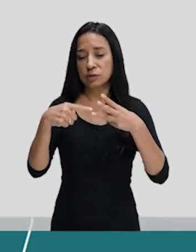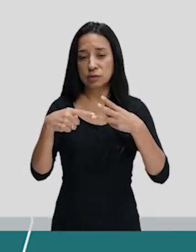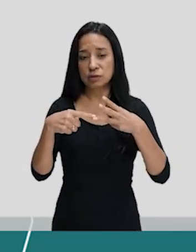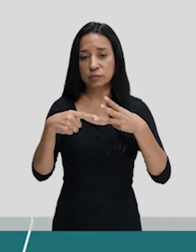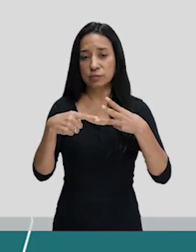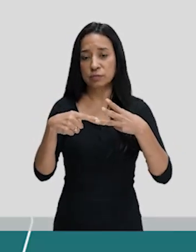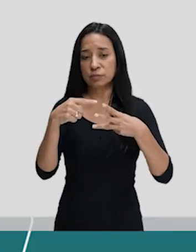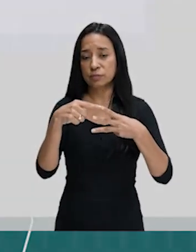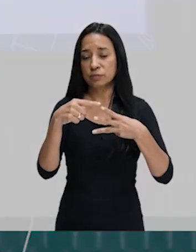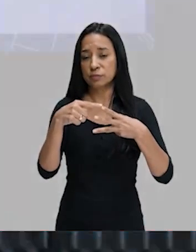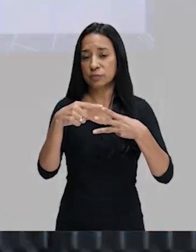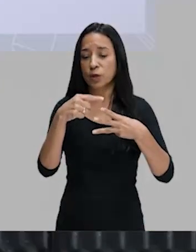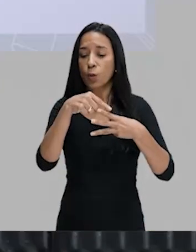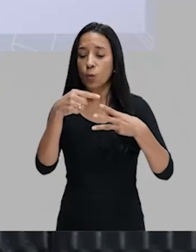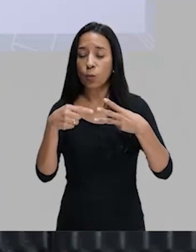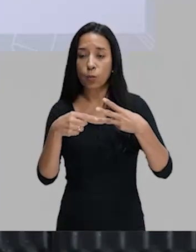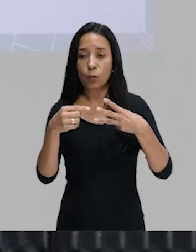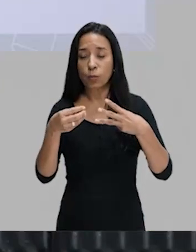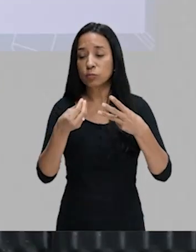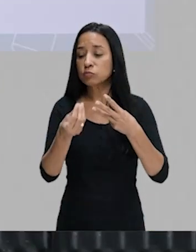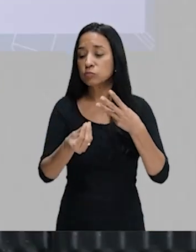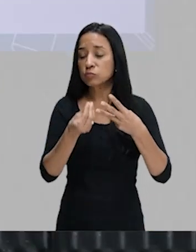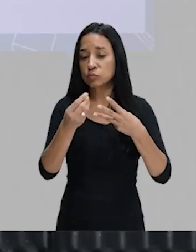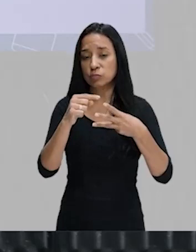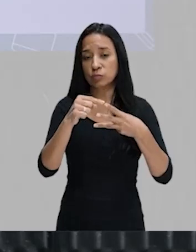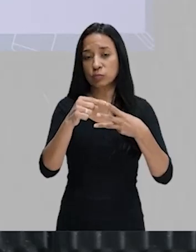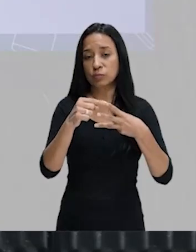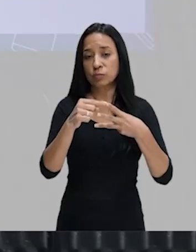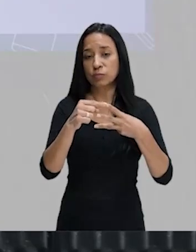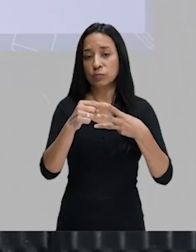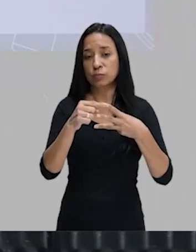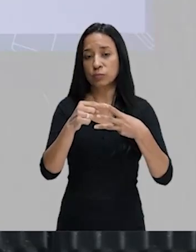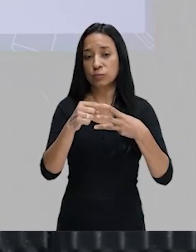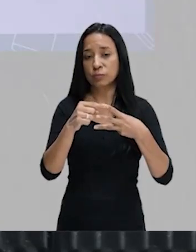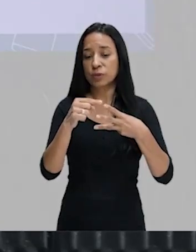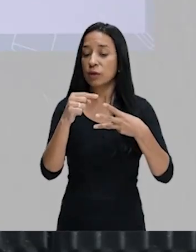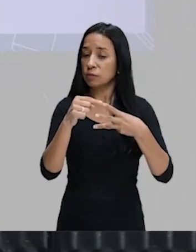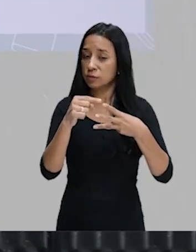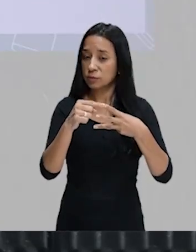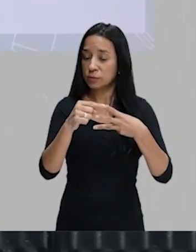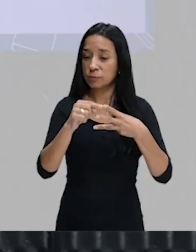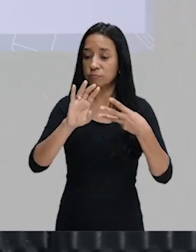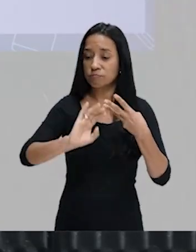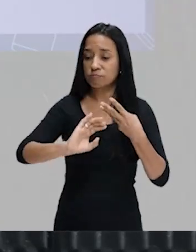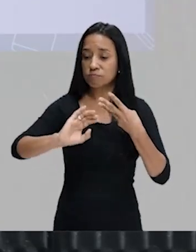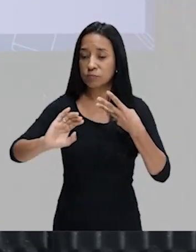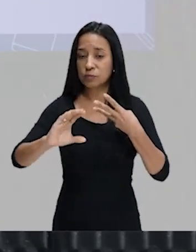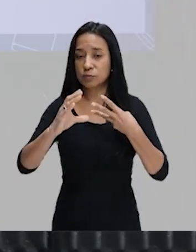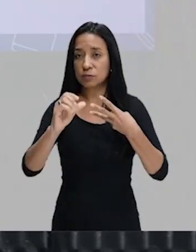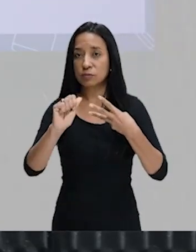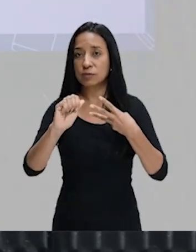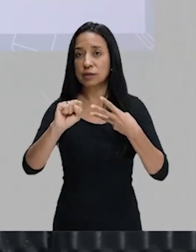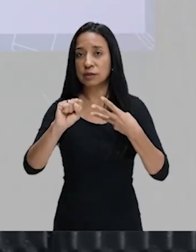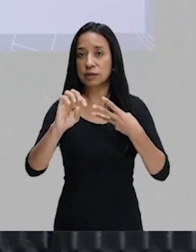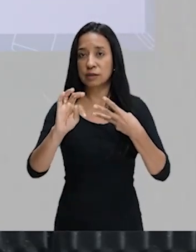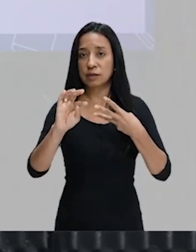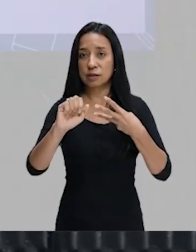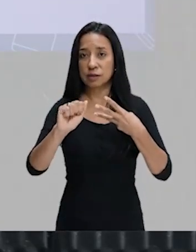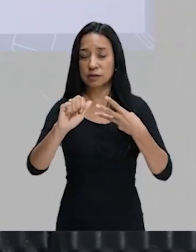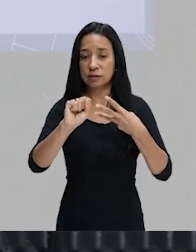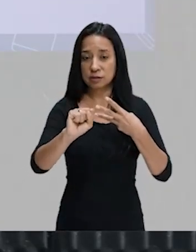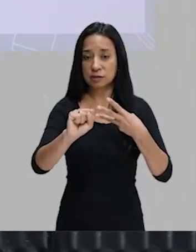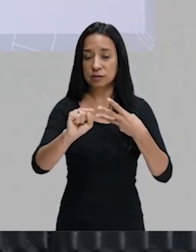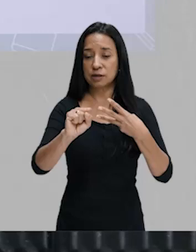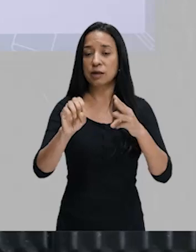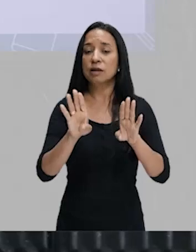aqui, por uma dessas formas. Existe a estratificação por castas, que